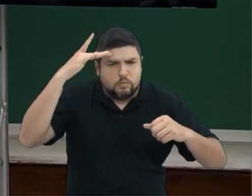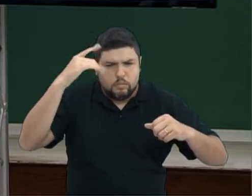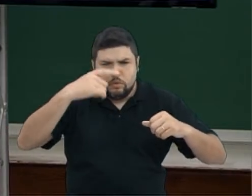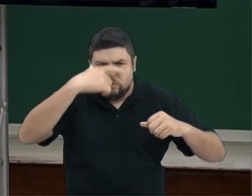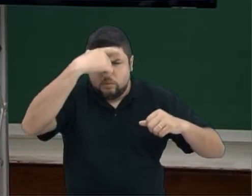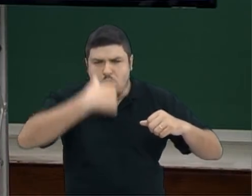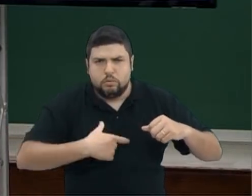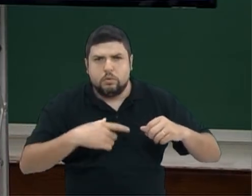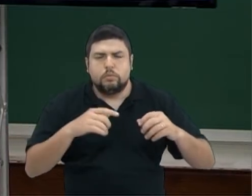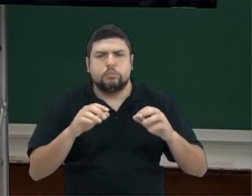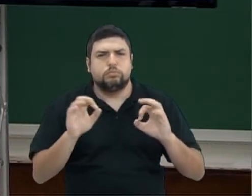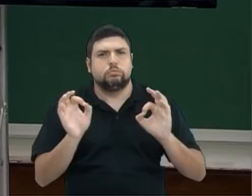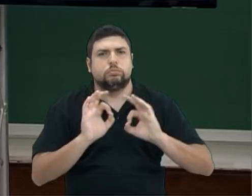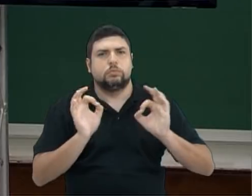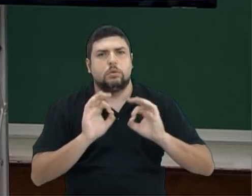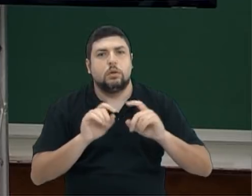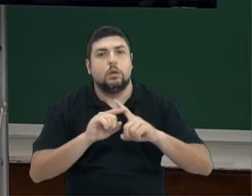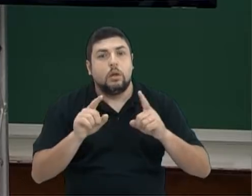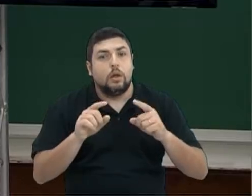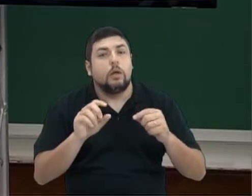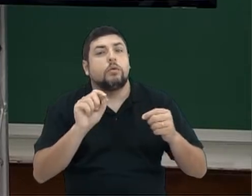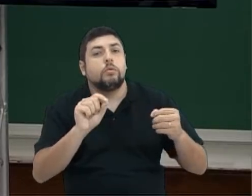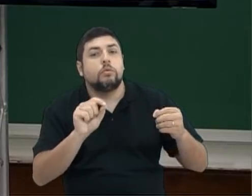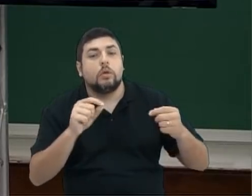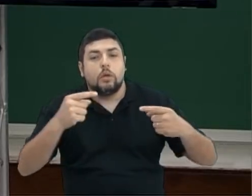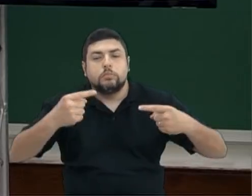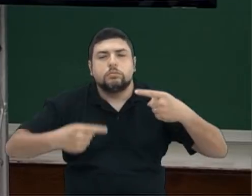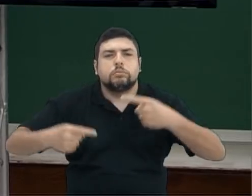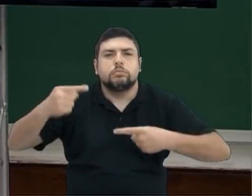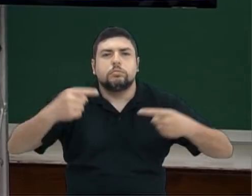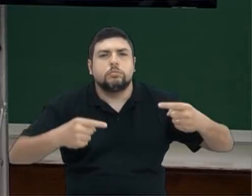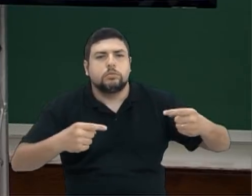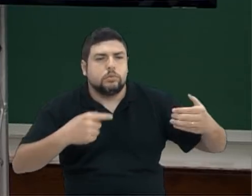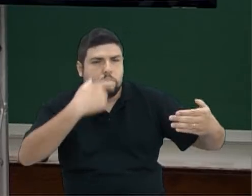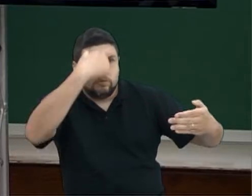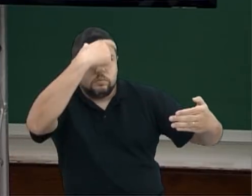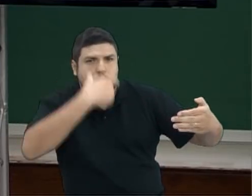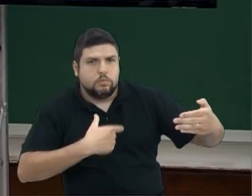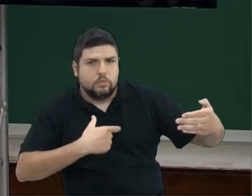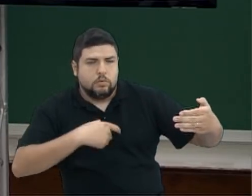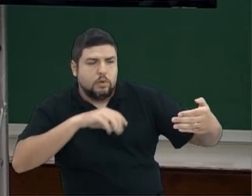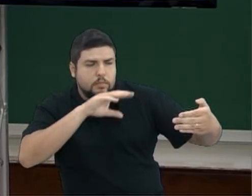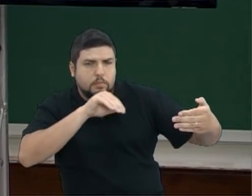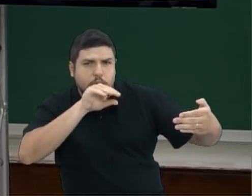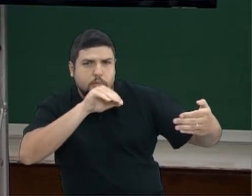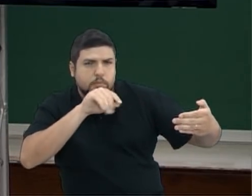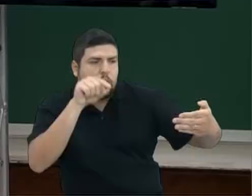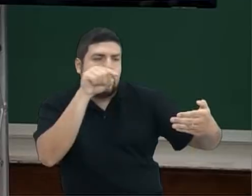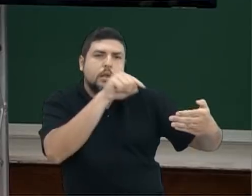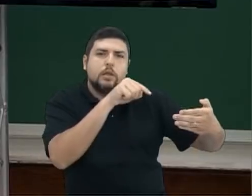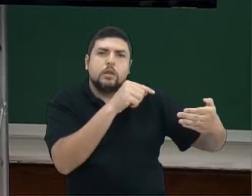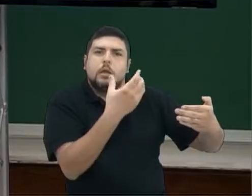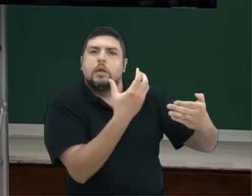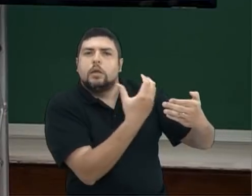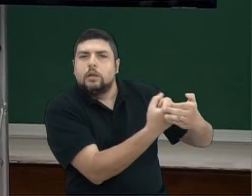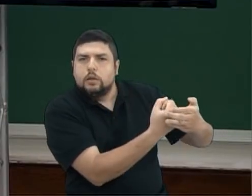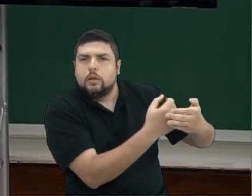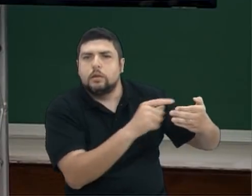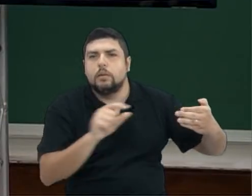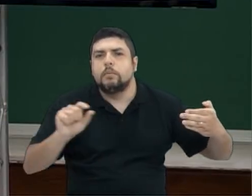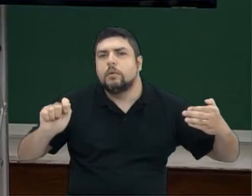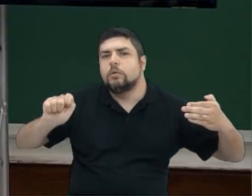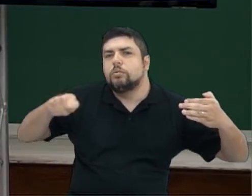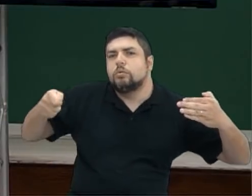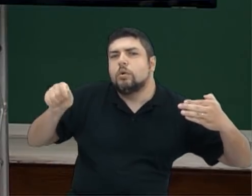se refere às três pessoas do discurso. Quem fala, com quem fala e do que fala.